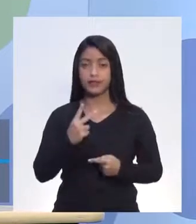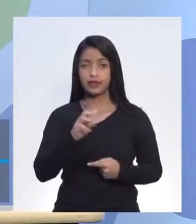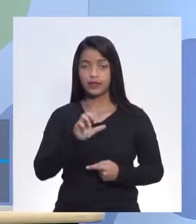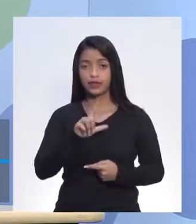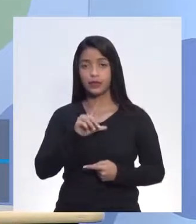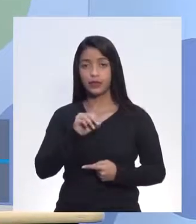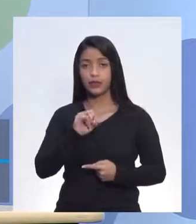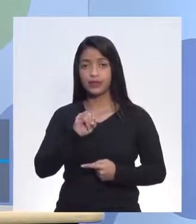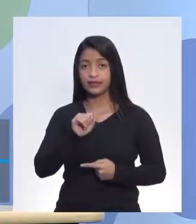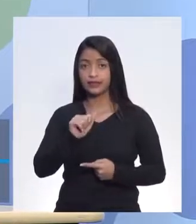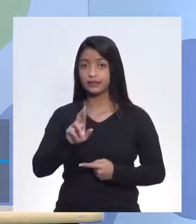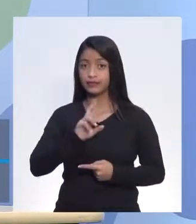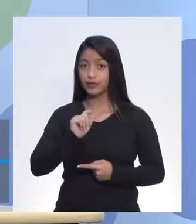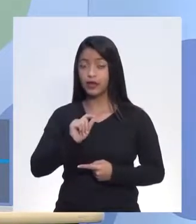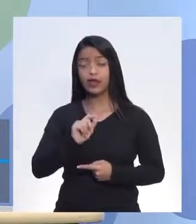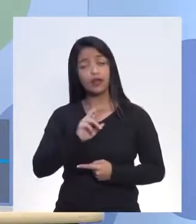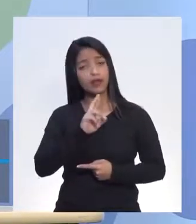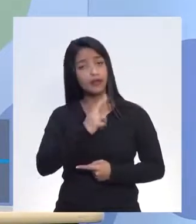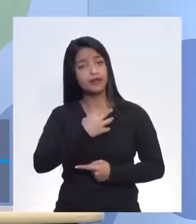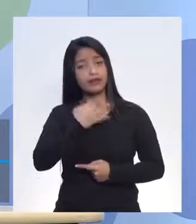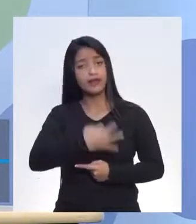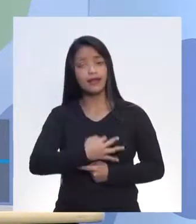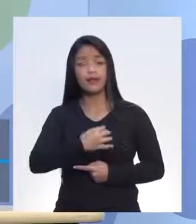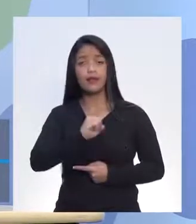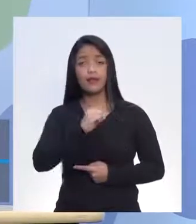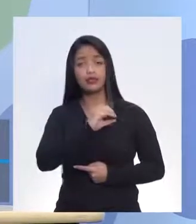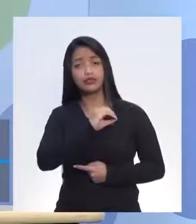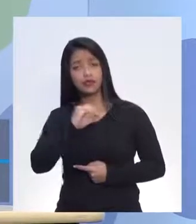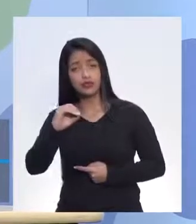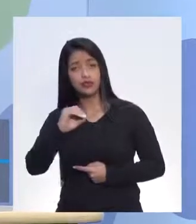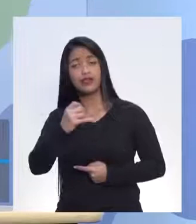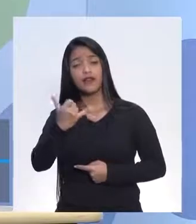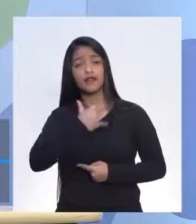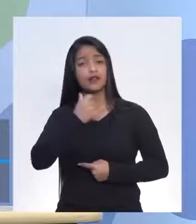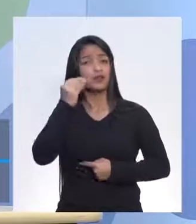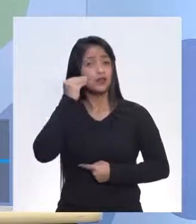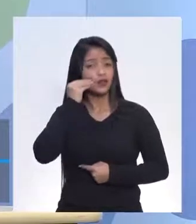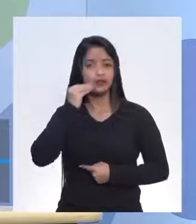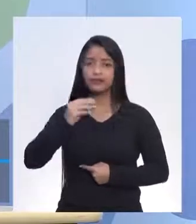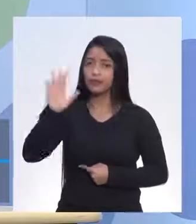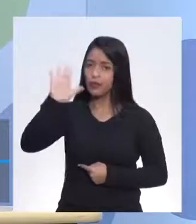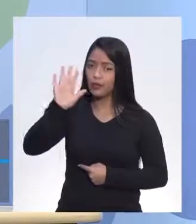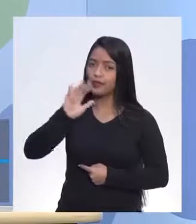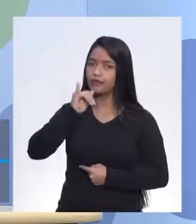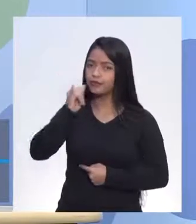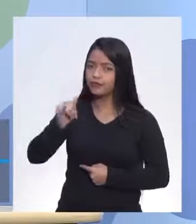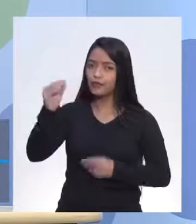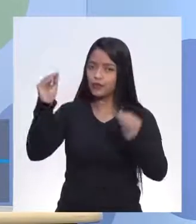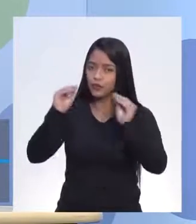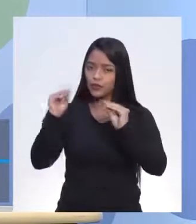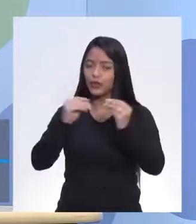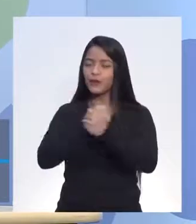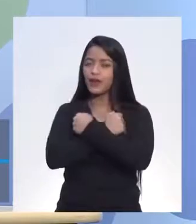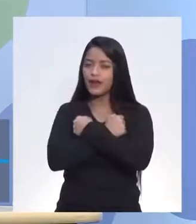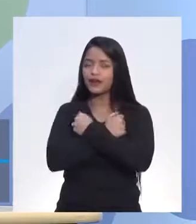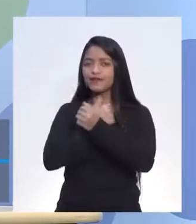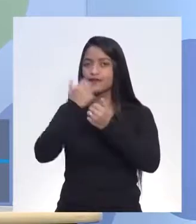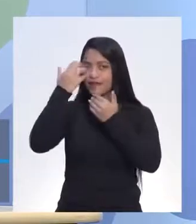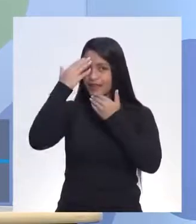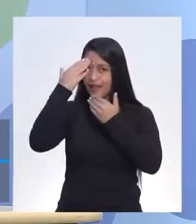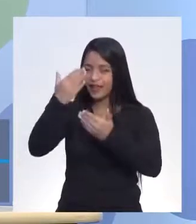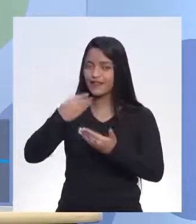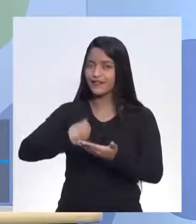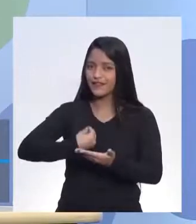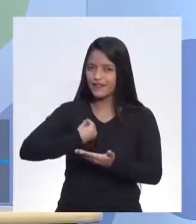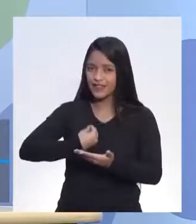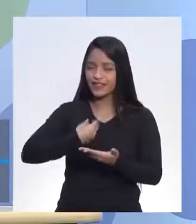ó, a resposta certa é 800 quilômetros. Manda um beijo aí, por favor. Oi, Heloísa, um beijo aí para você, um abraço. Obrigado por estar